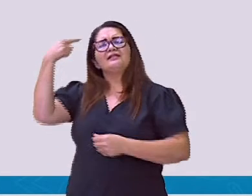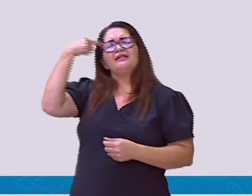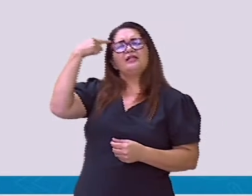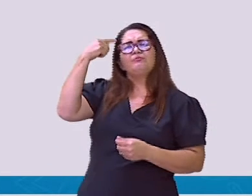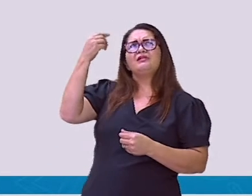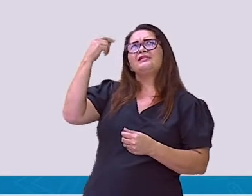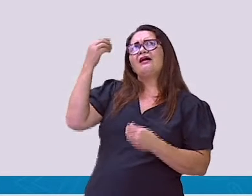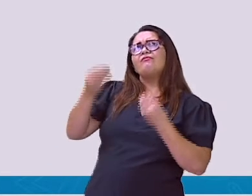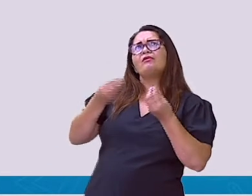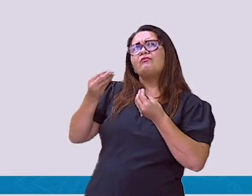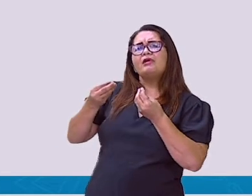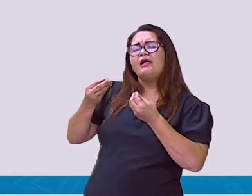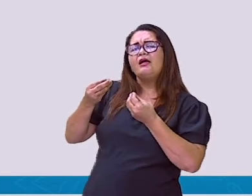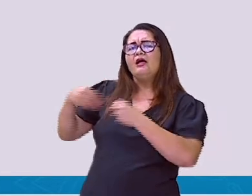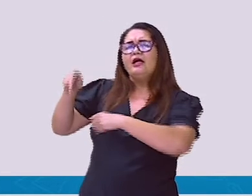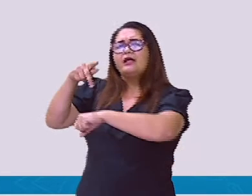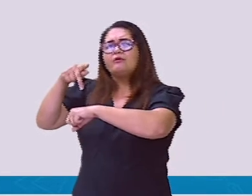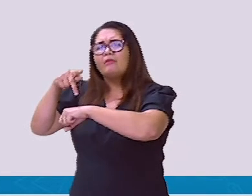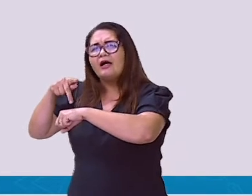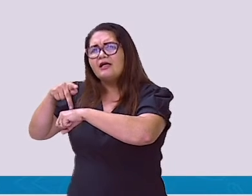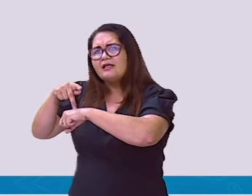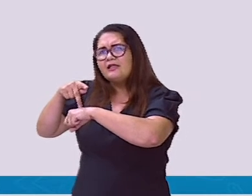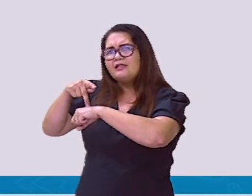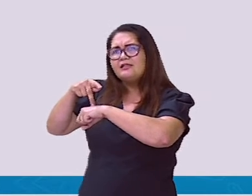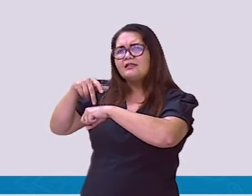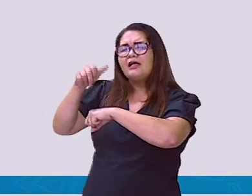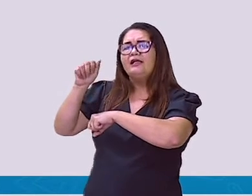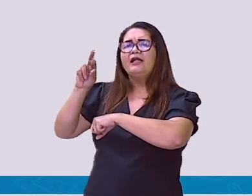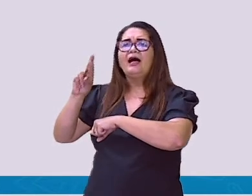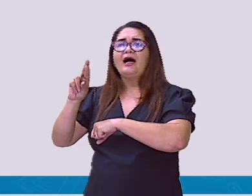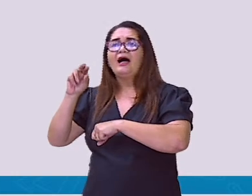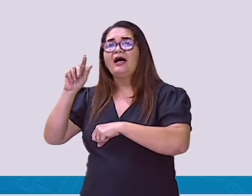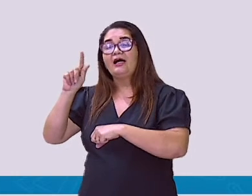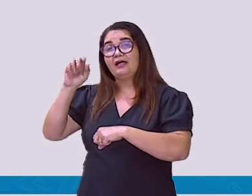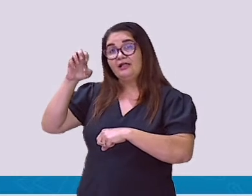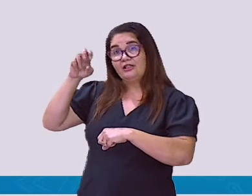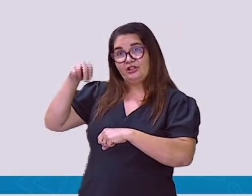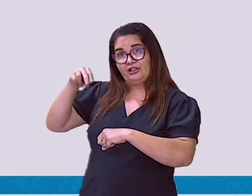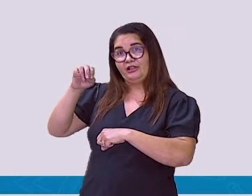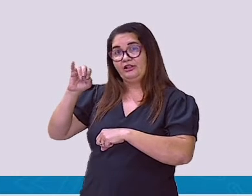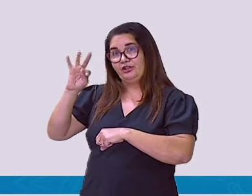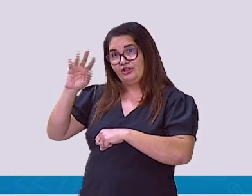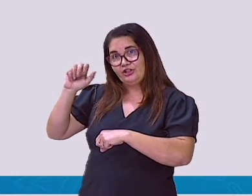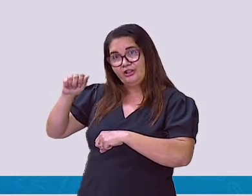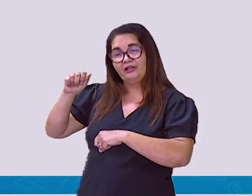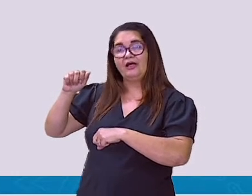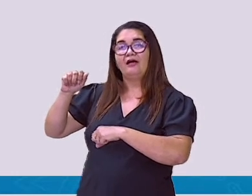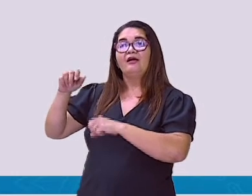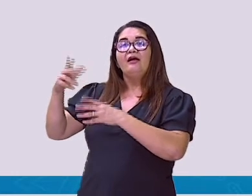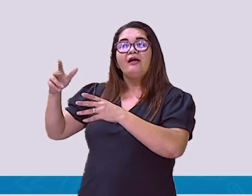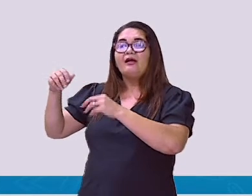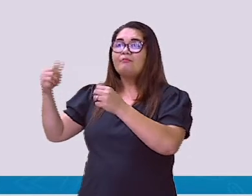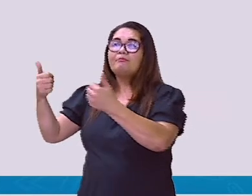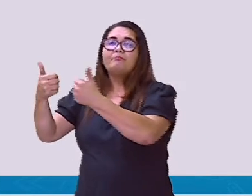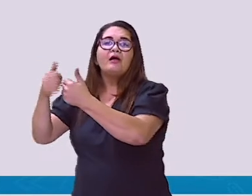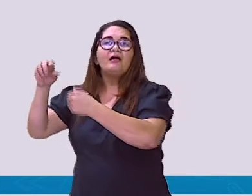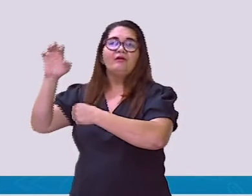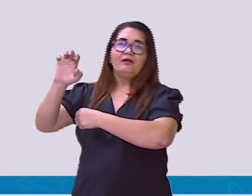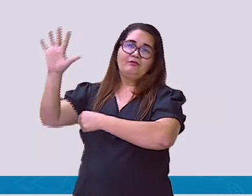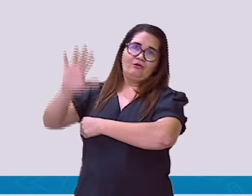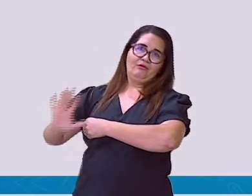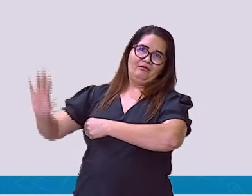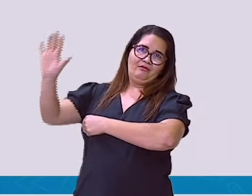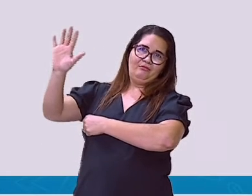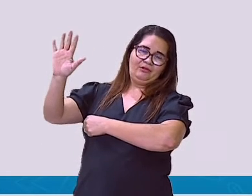Então, as pessoas se adaptam mais fácil devido ao clima. Eu não quero dizer que